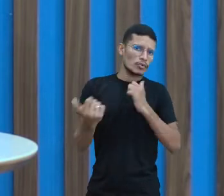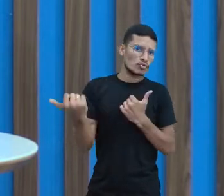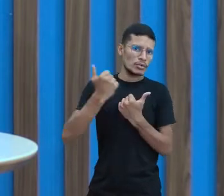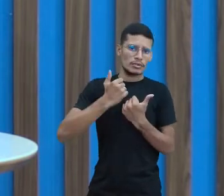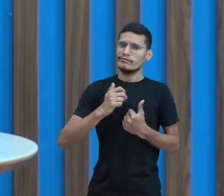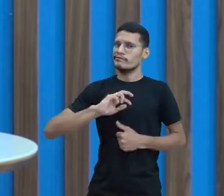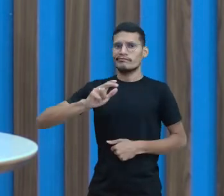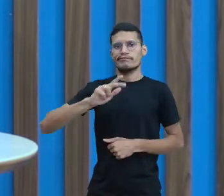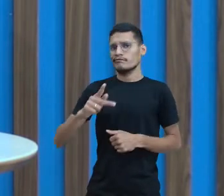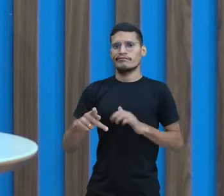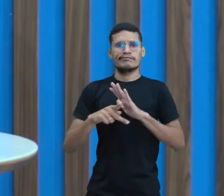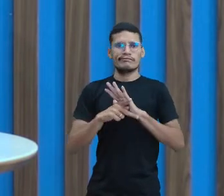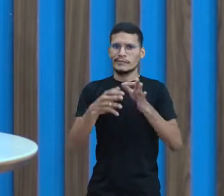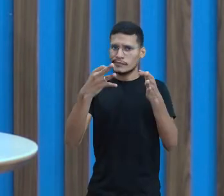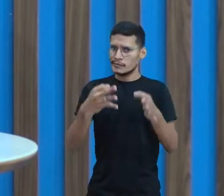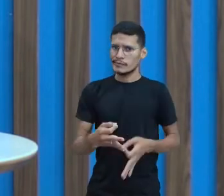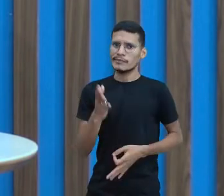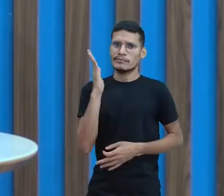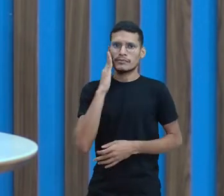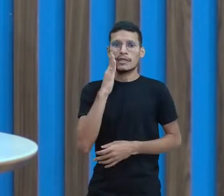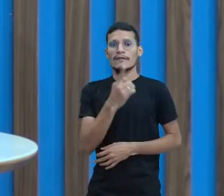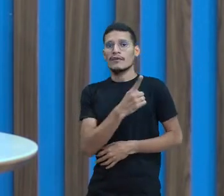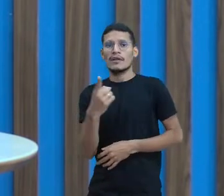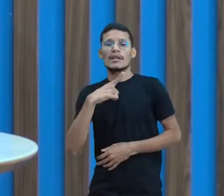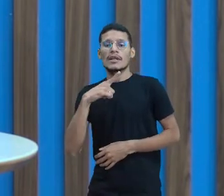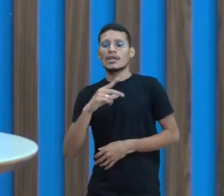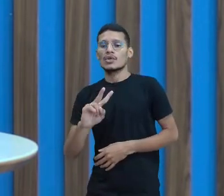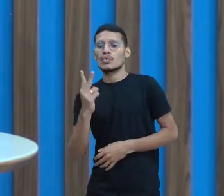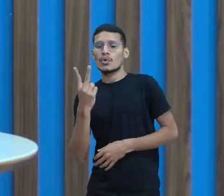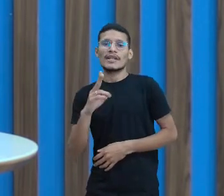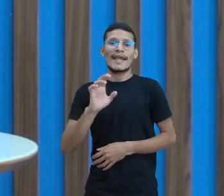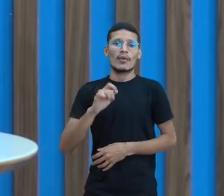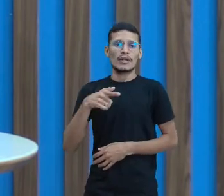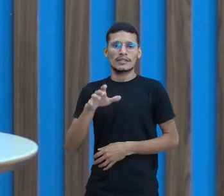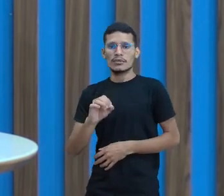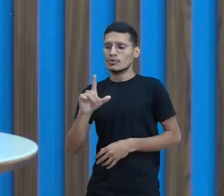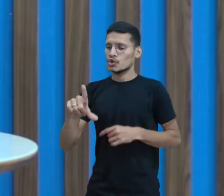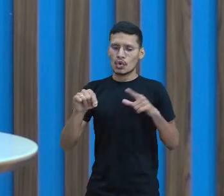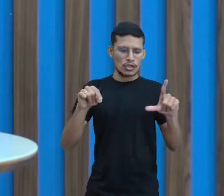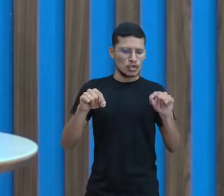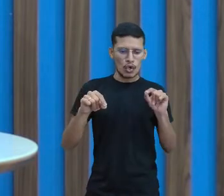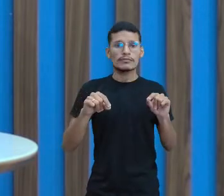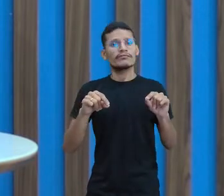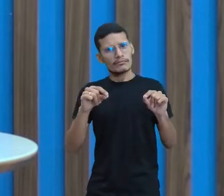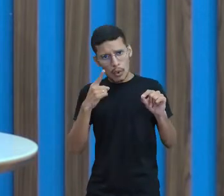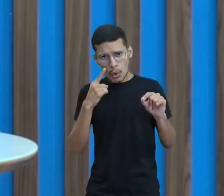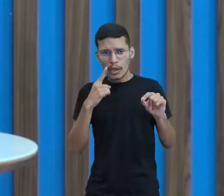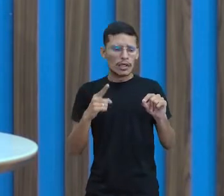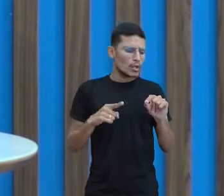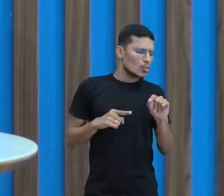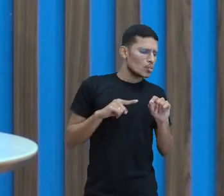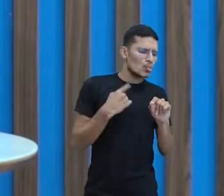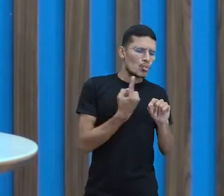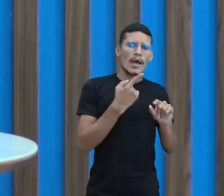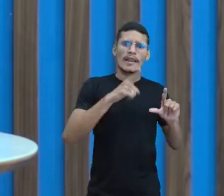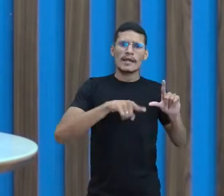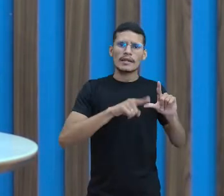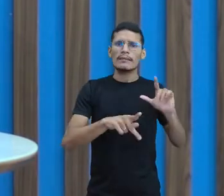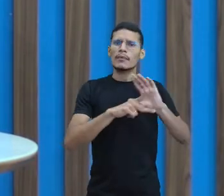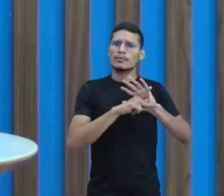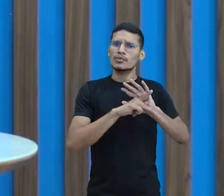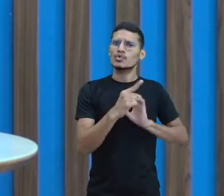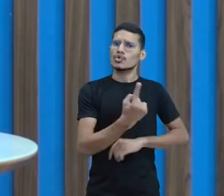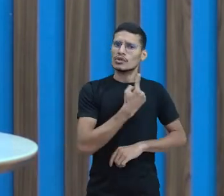vai dar certo, tá bom? Então, você tem duas equações, escolhe uma, deixa uma letra sozinha e substitui na